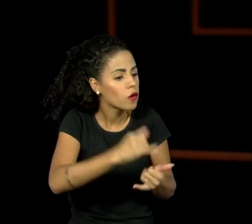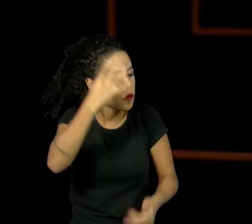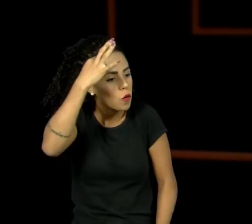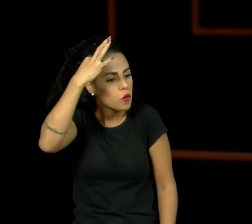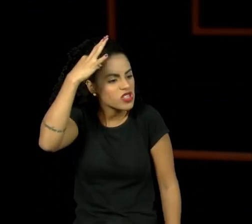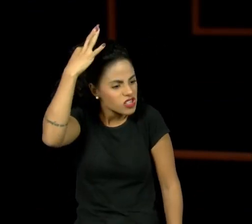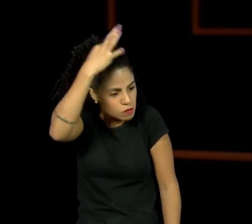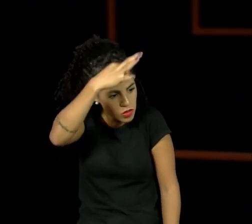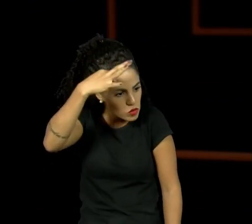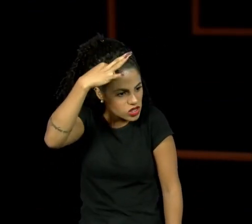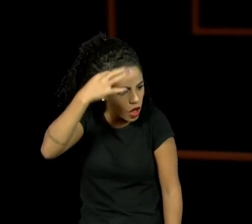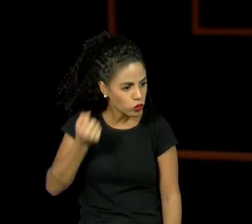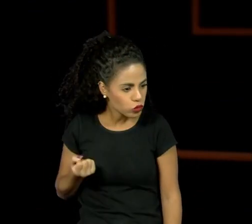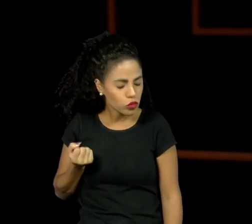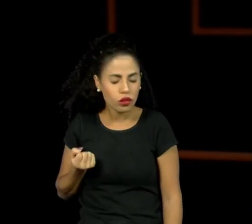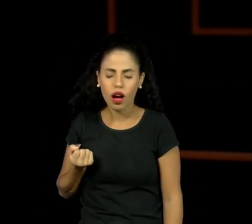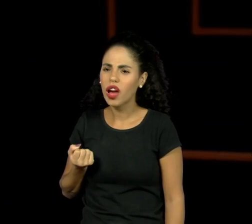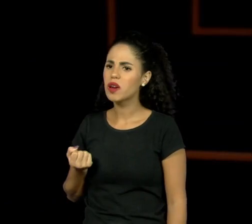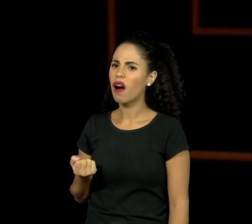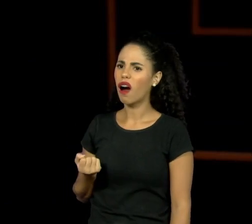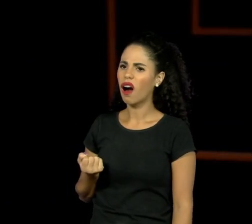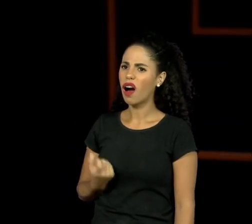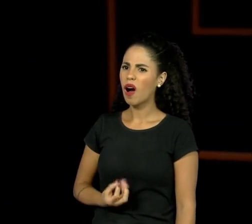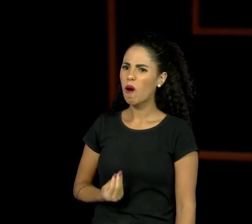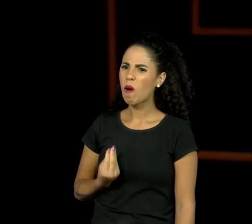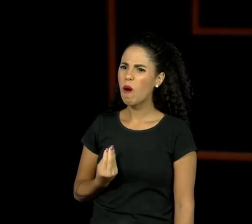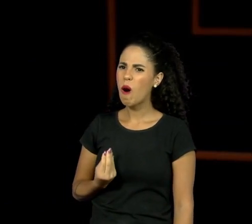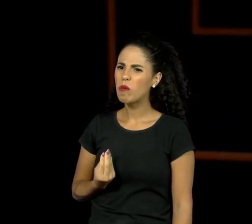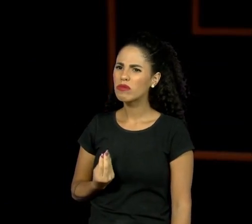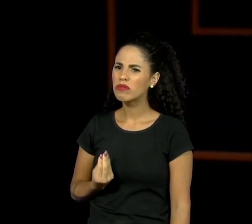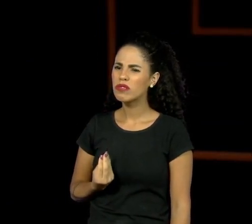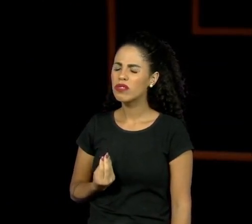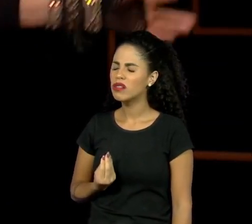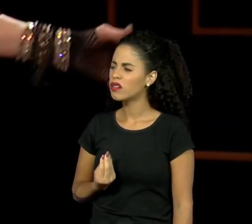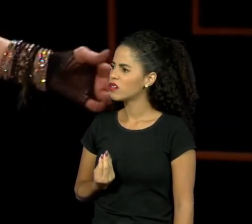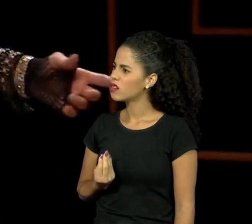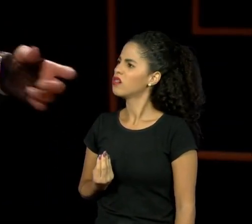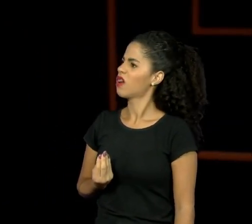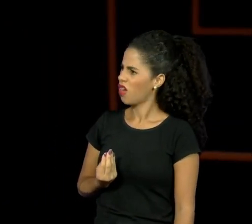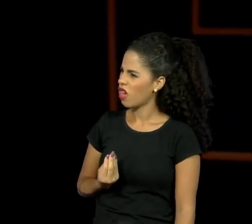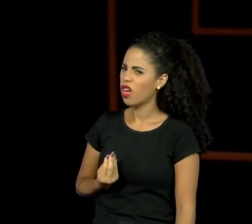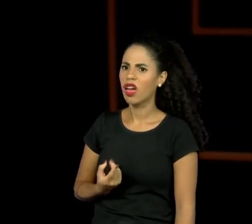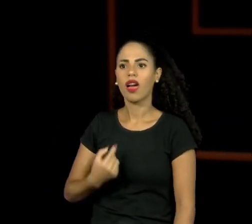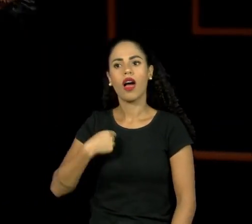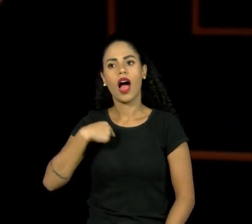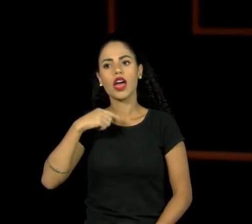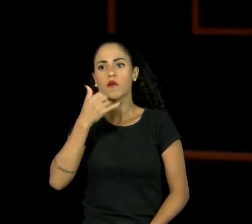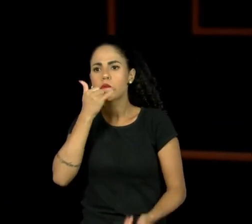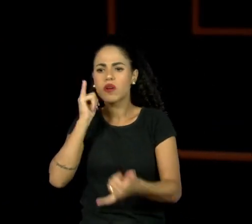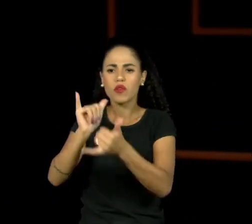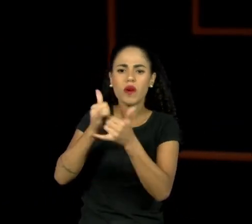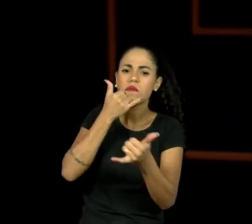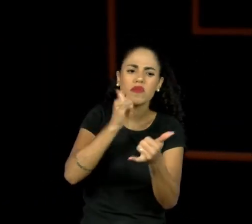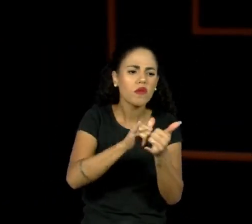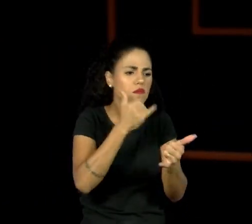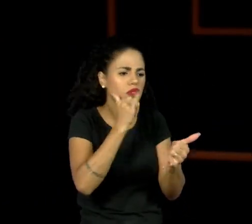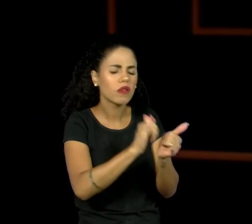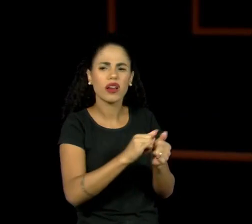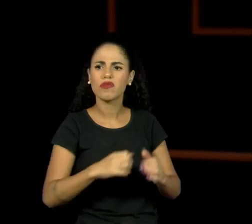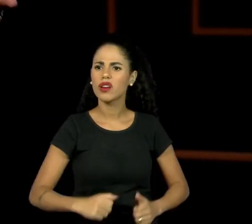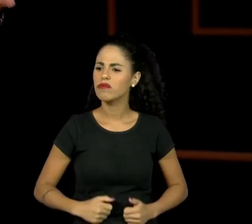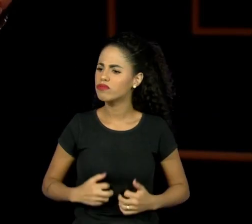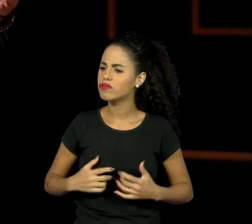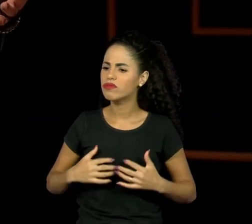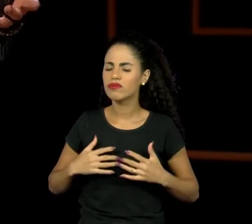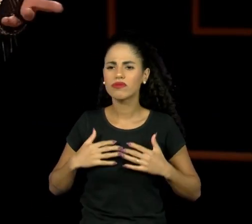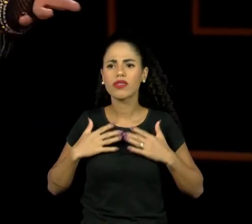espírito. Aí pirou geral. Eu falei, como assim? Aí eu comecei, eu perdoo mesmo que eu não queira, eu perdoo mesmo que eu não esteja sentindo, e aquilo foi saindo de